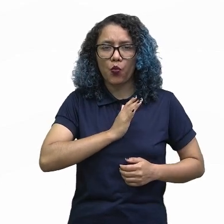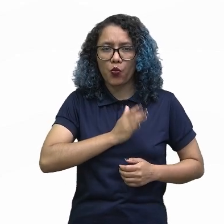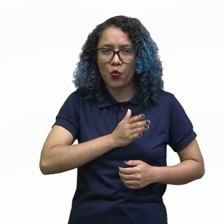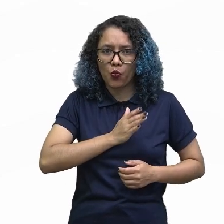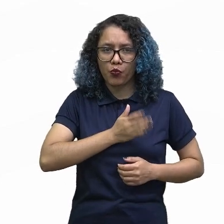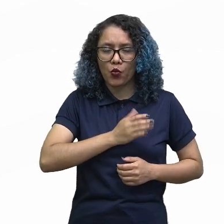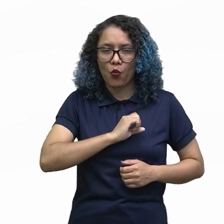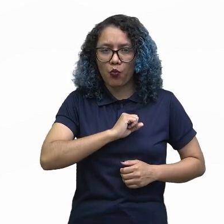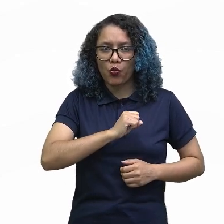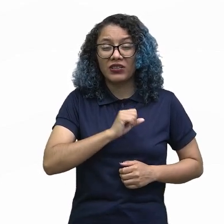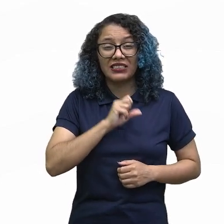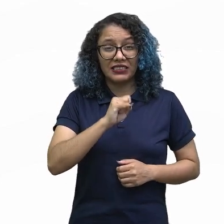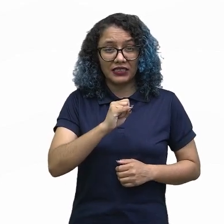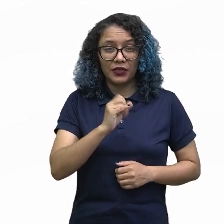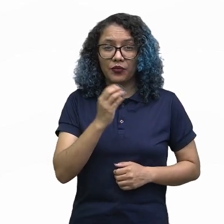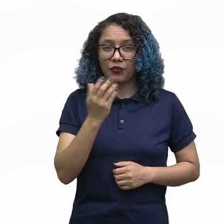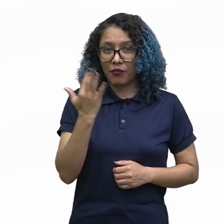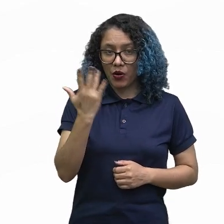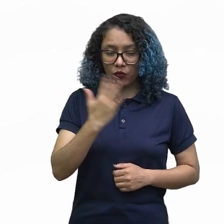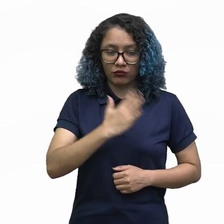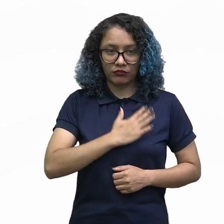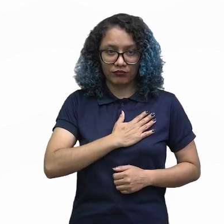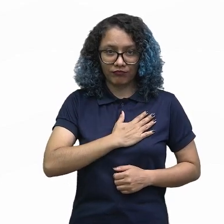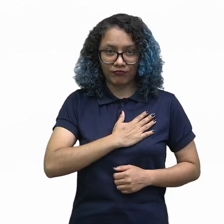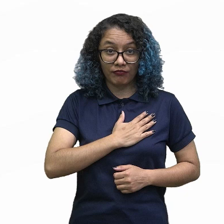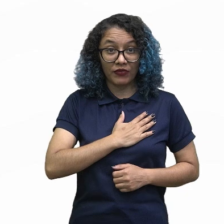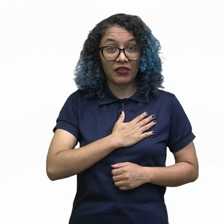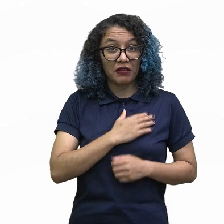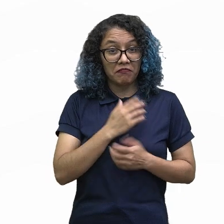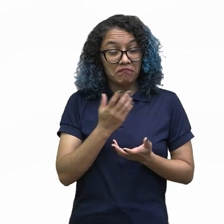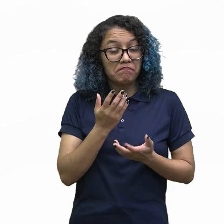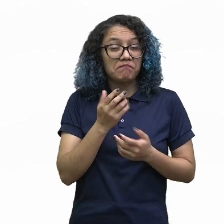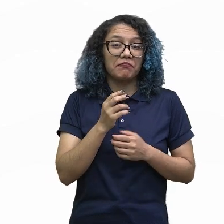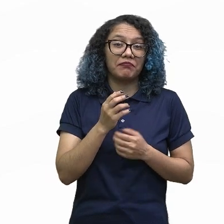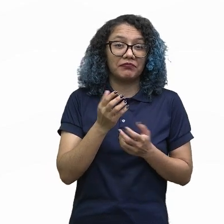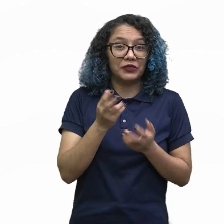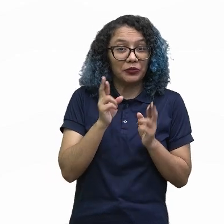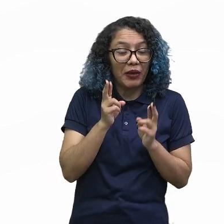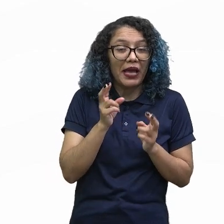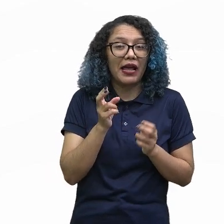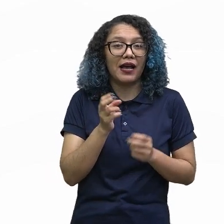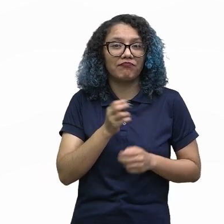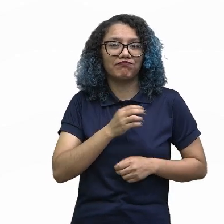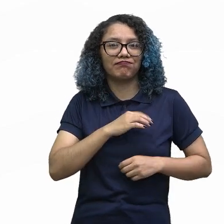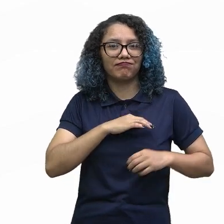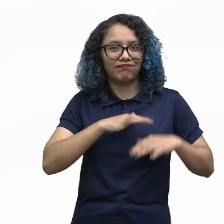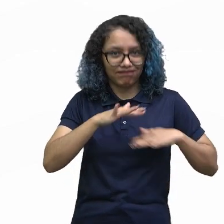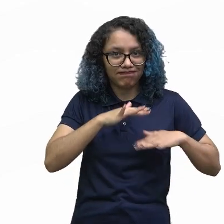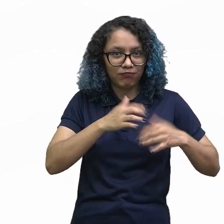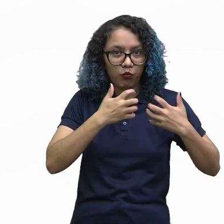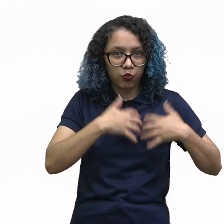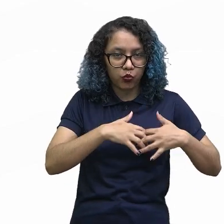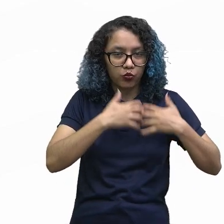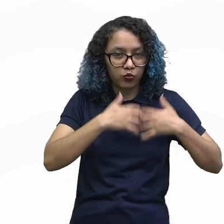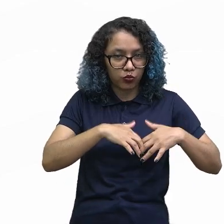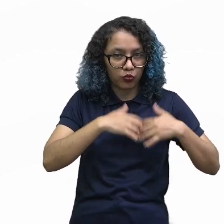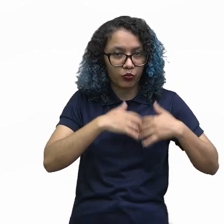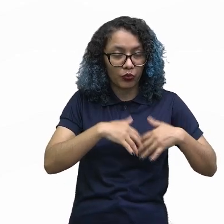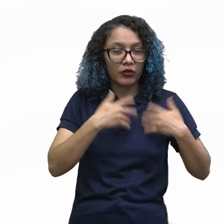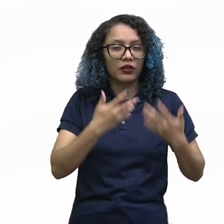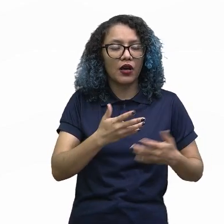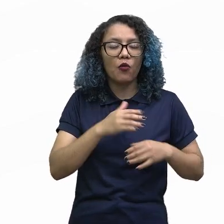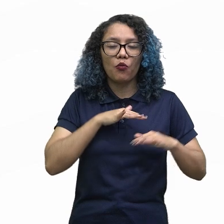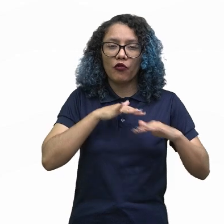você colocar a mão ali no nosso peito, espera-se que ele esteja ali funcionando. Então ele está bombeando o sangue, né? Ele está levando, ele